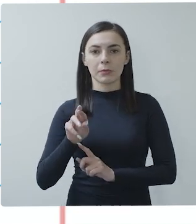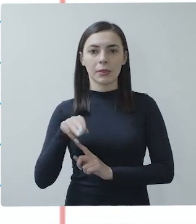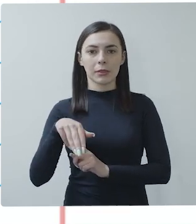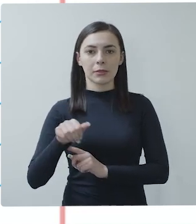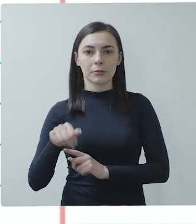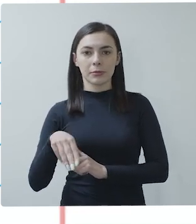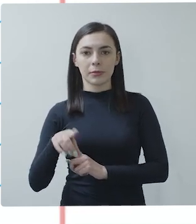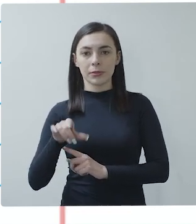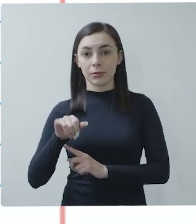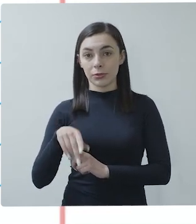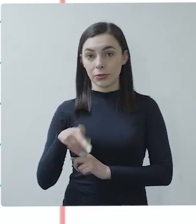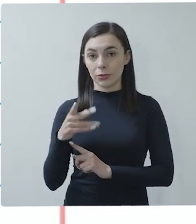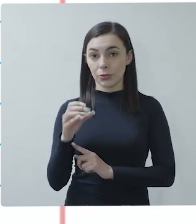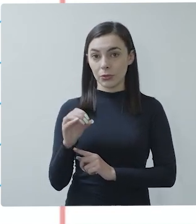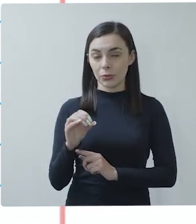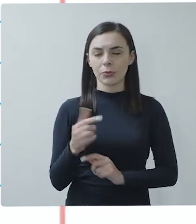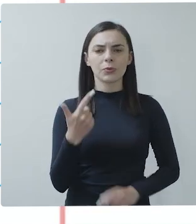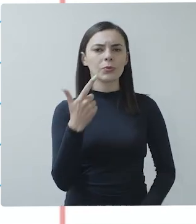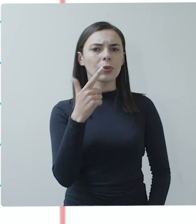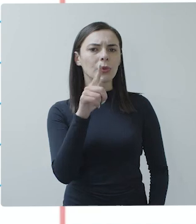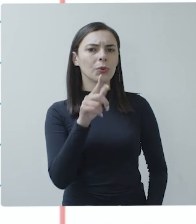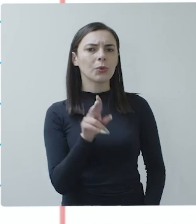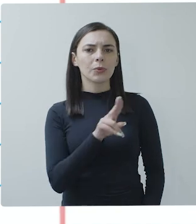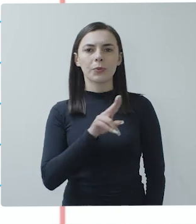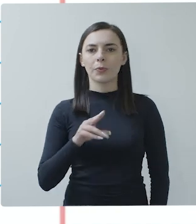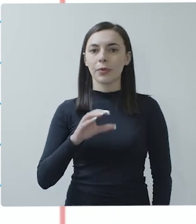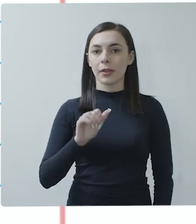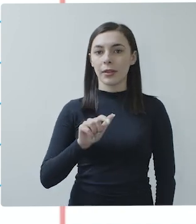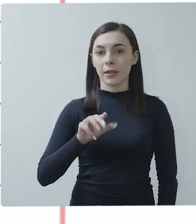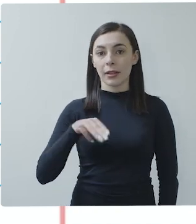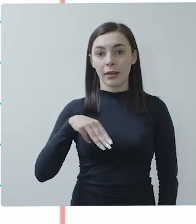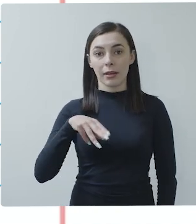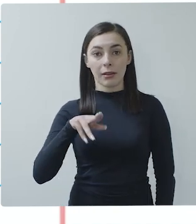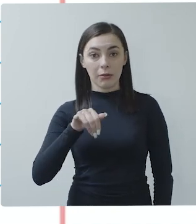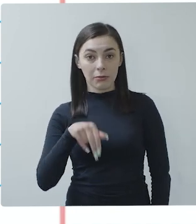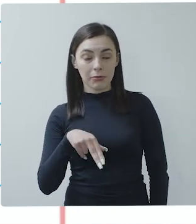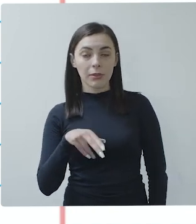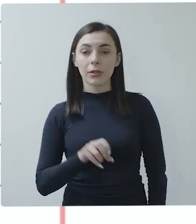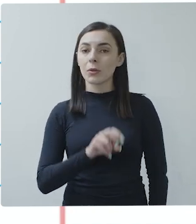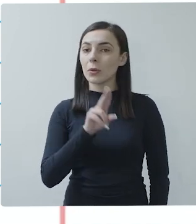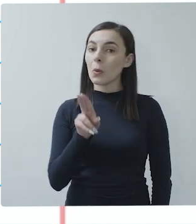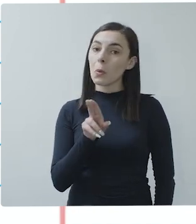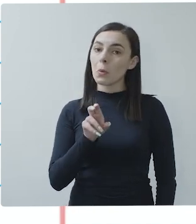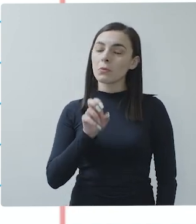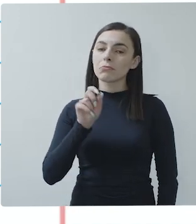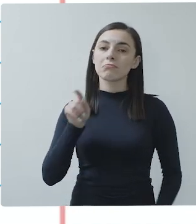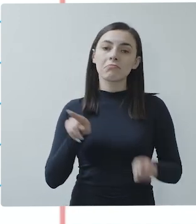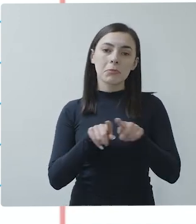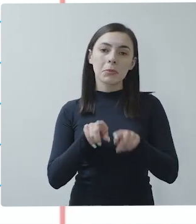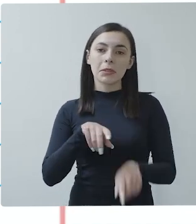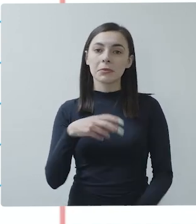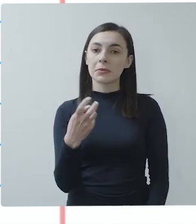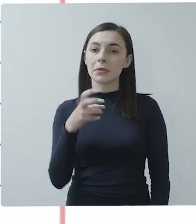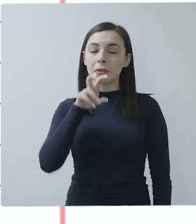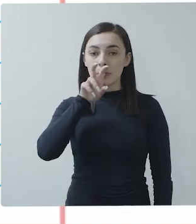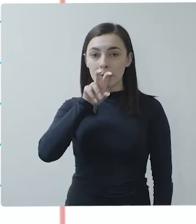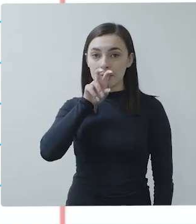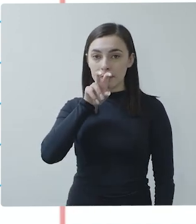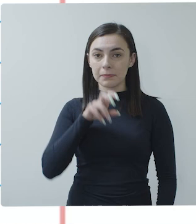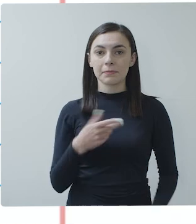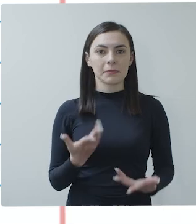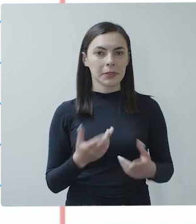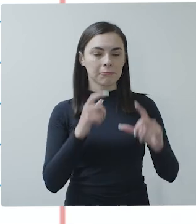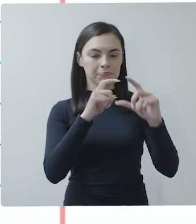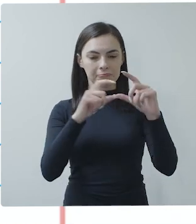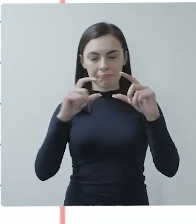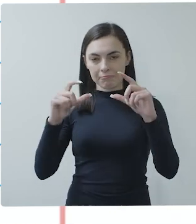Armandinho, tem um outro que se chama Calvin, pode ser até da Turma da Mônica. Tá? Eu quero que vocês façam uma tirinha bem